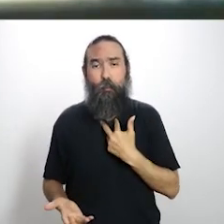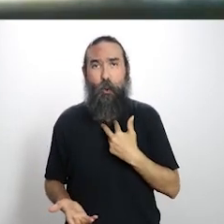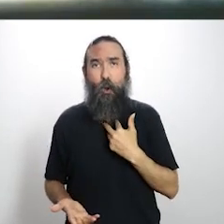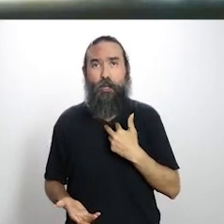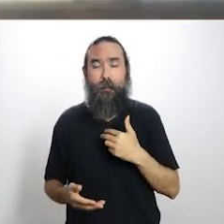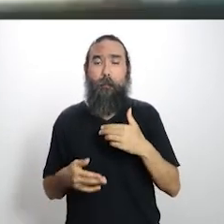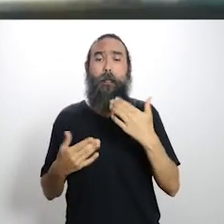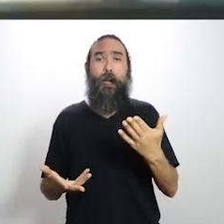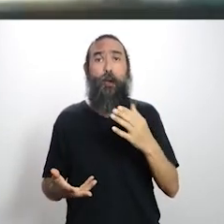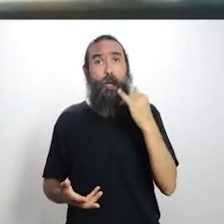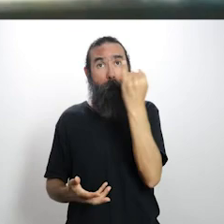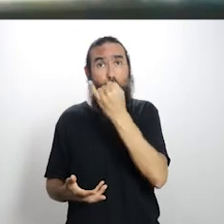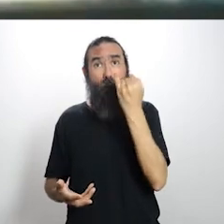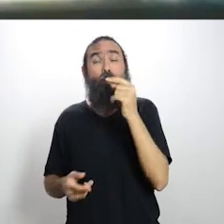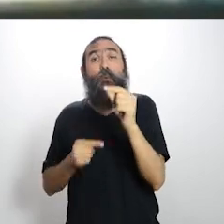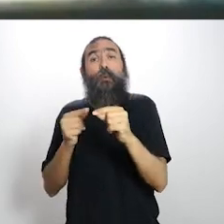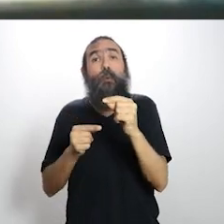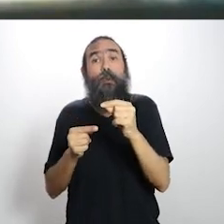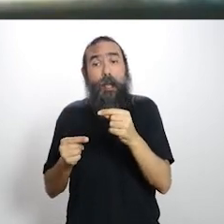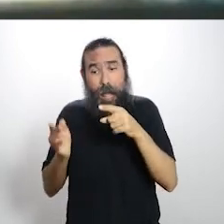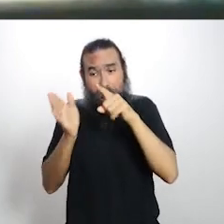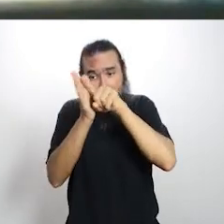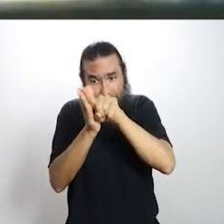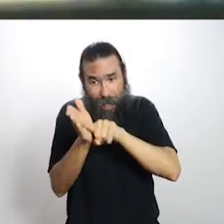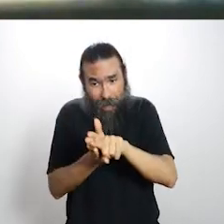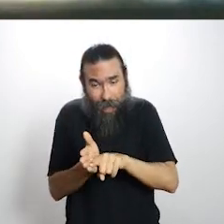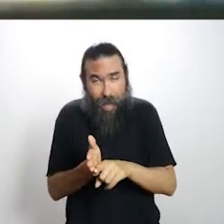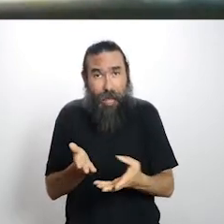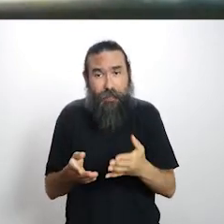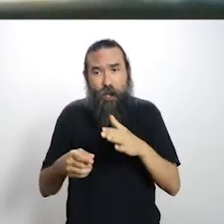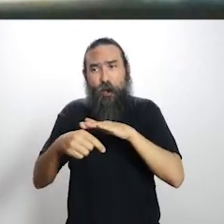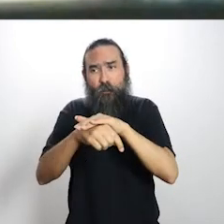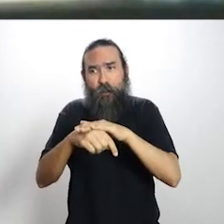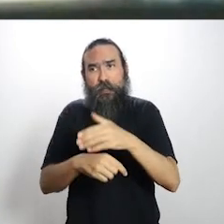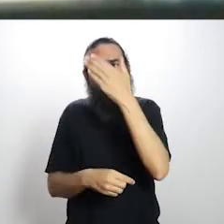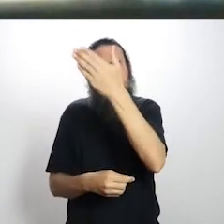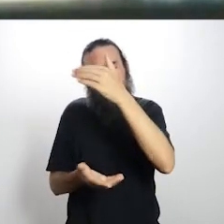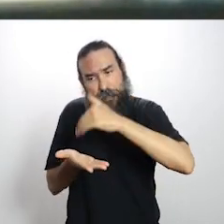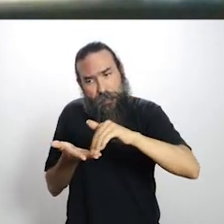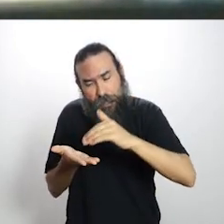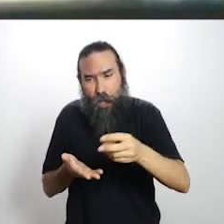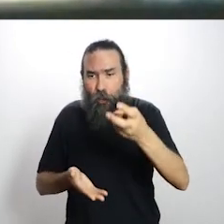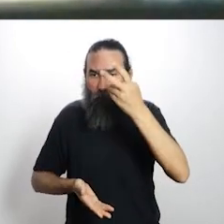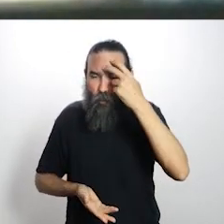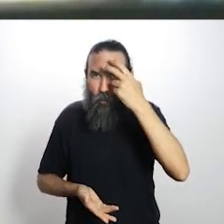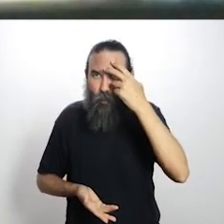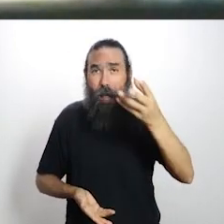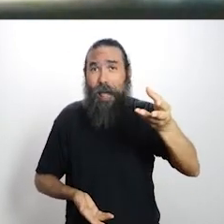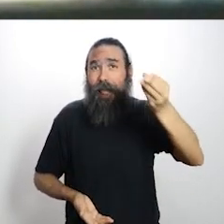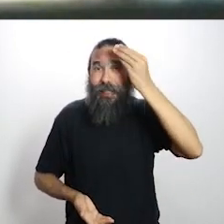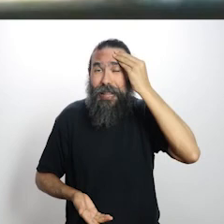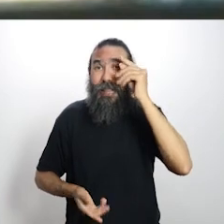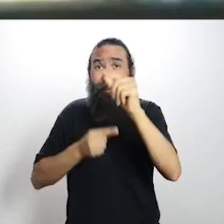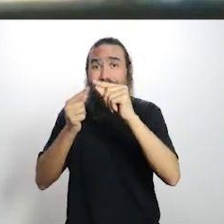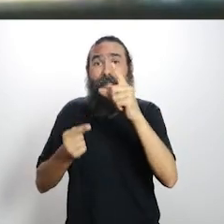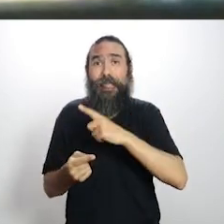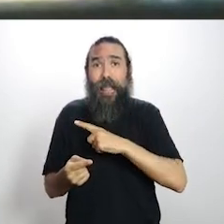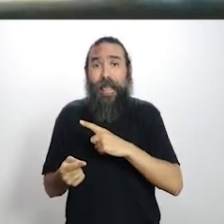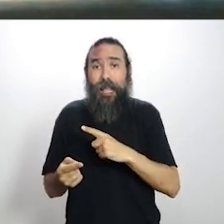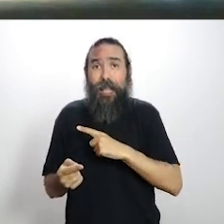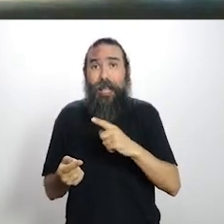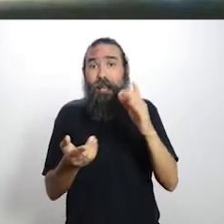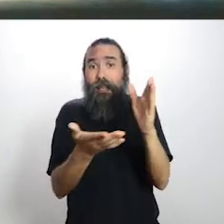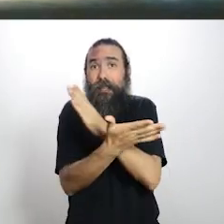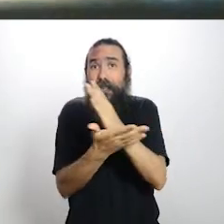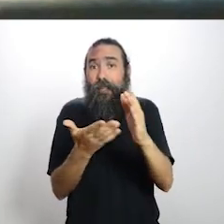identitários e tratar esses povos dessa forma porque isso dá uma tranquilidade jurídica então o TCU teria ali argumentos para poder defender